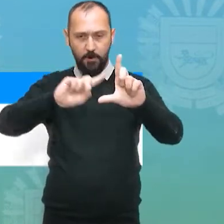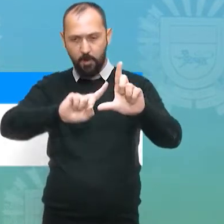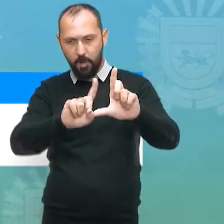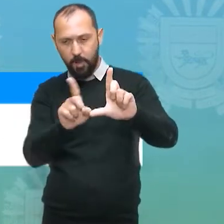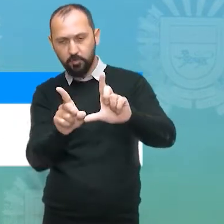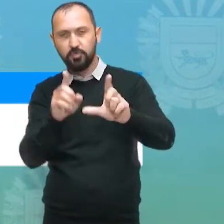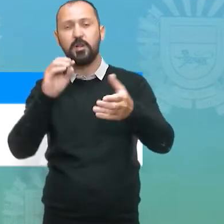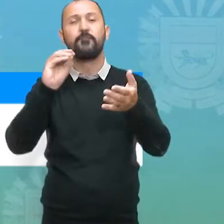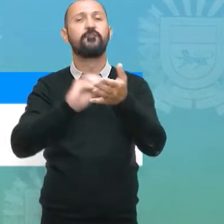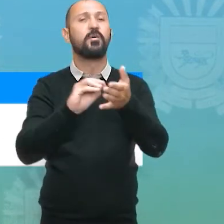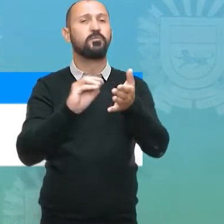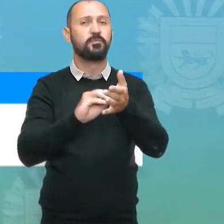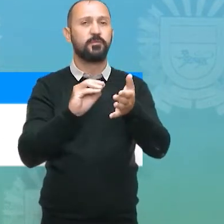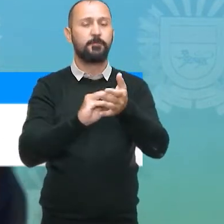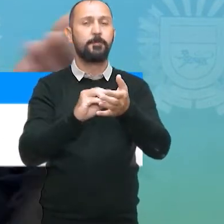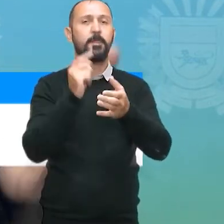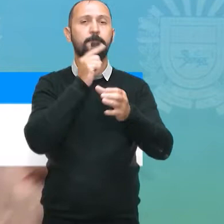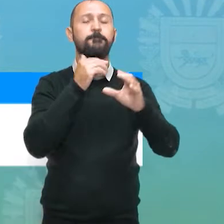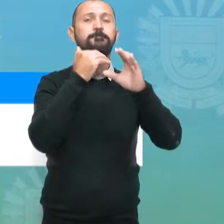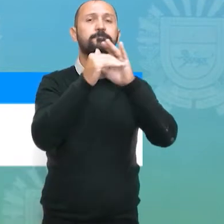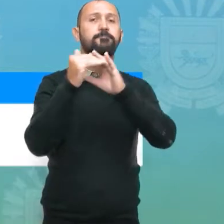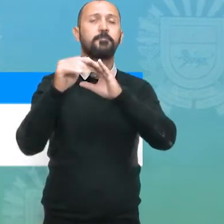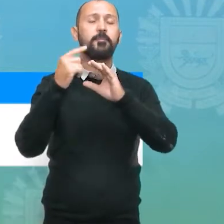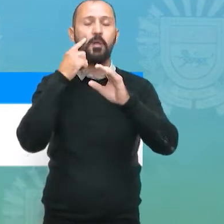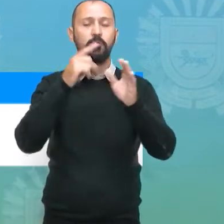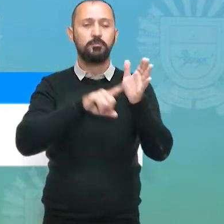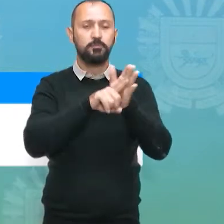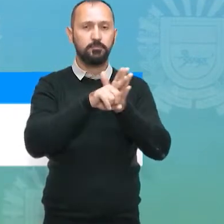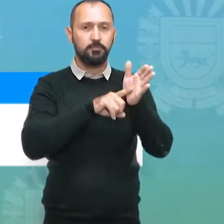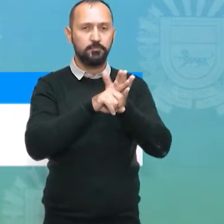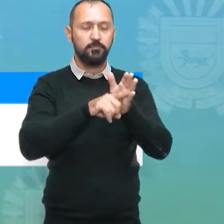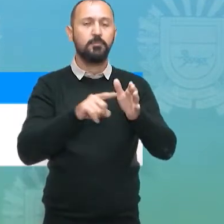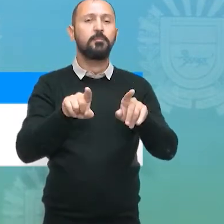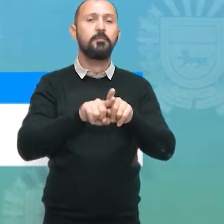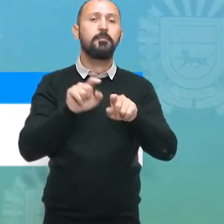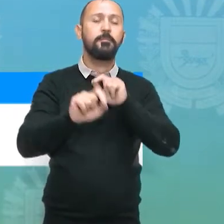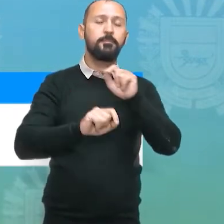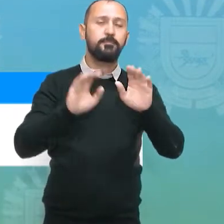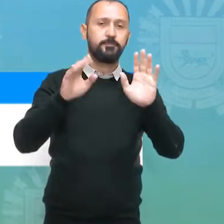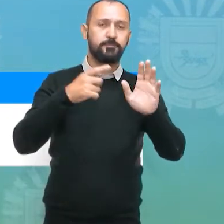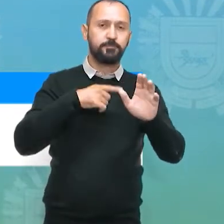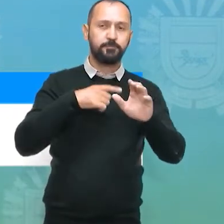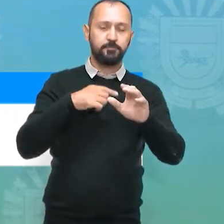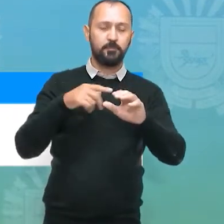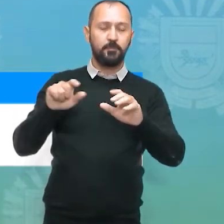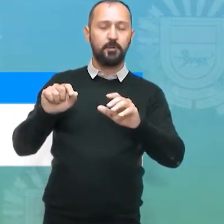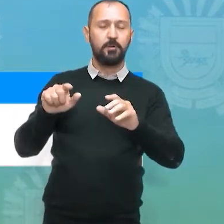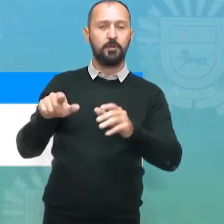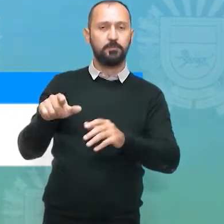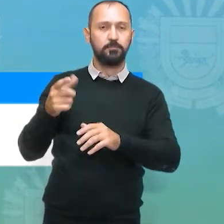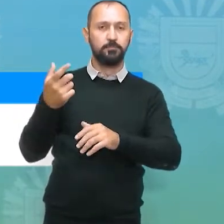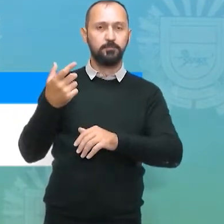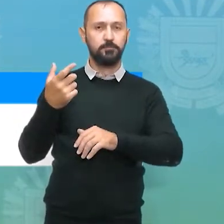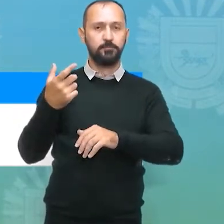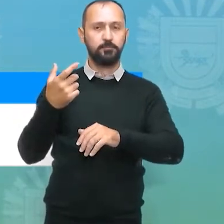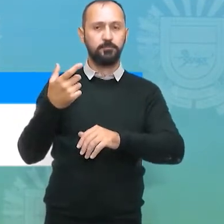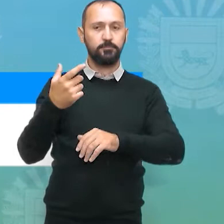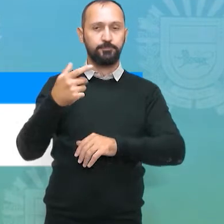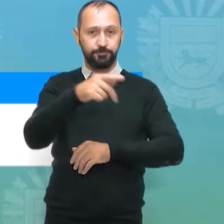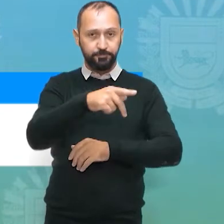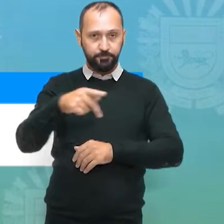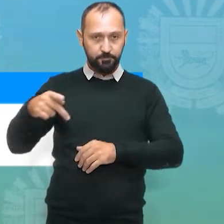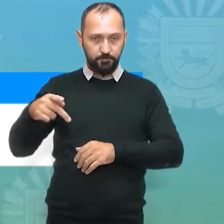que possamos enviar à perícia. Também já passamos à presidência da